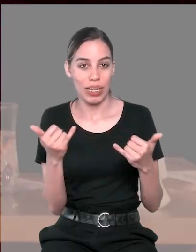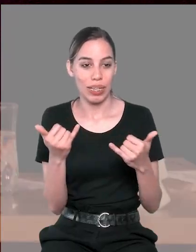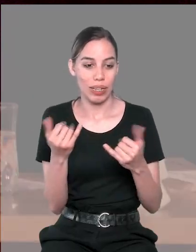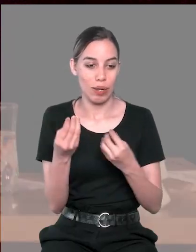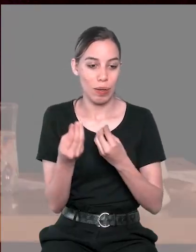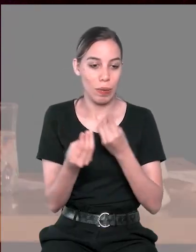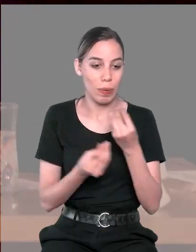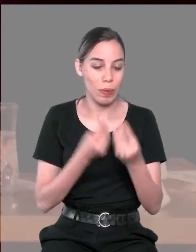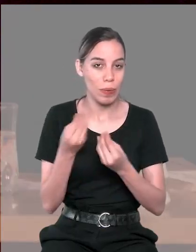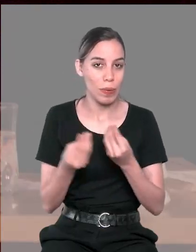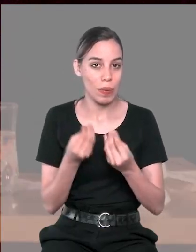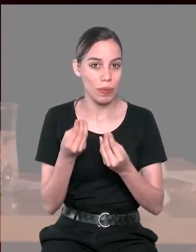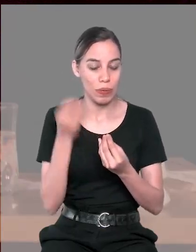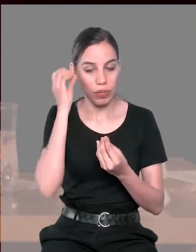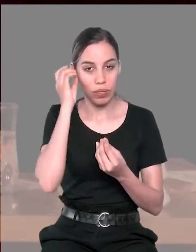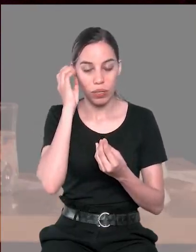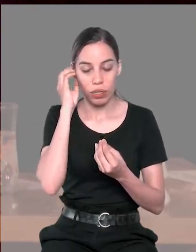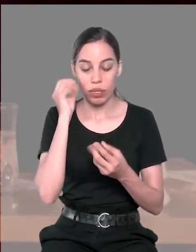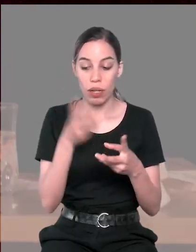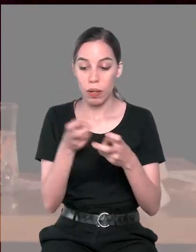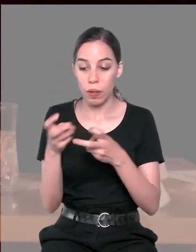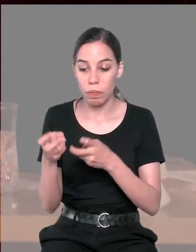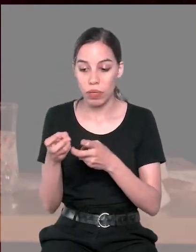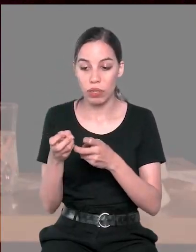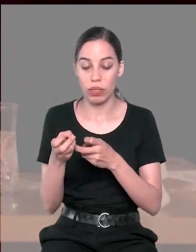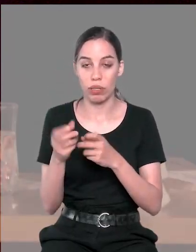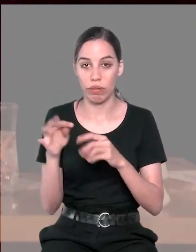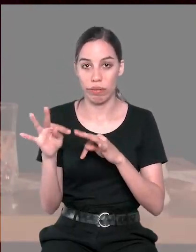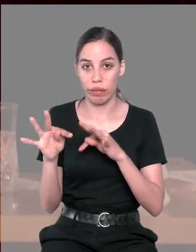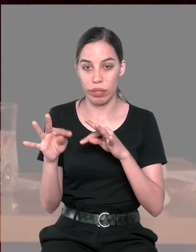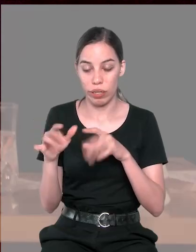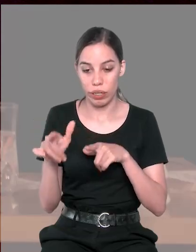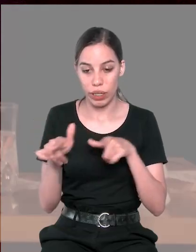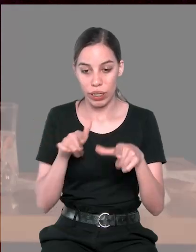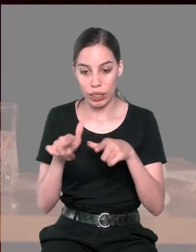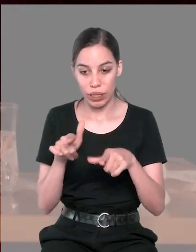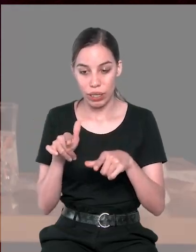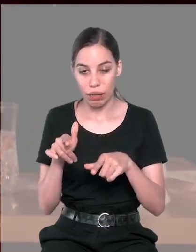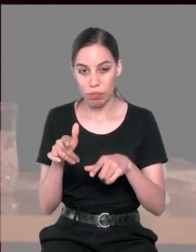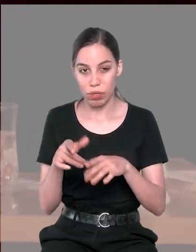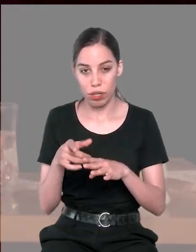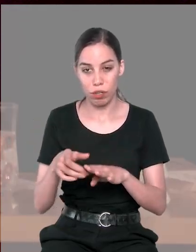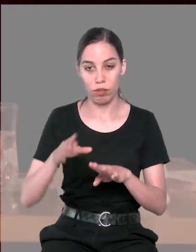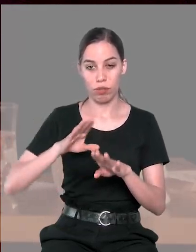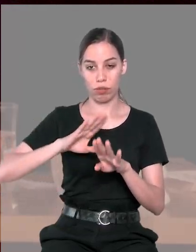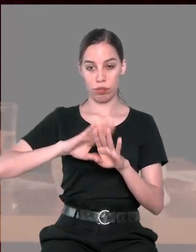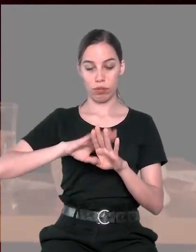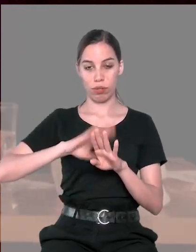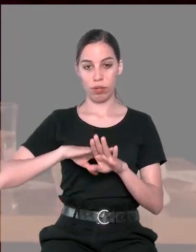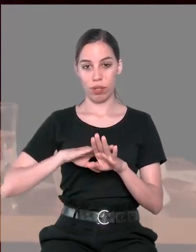de produção e recepção, que trabalha a distância, o desvio, o hiato entre